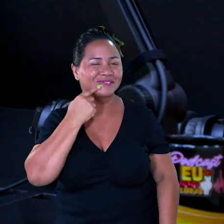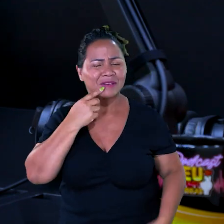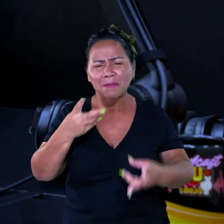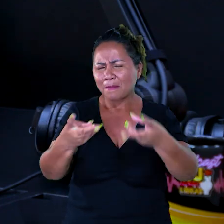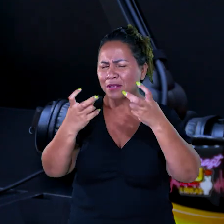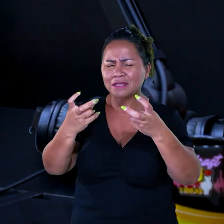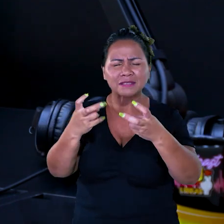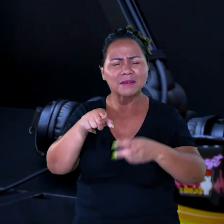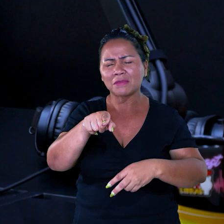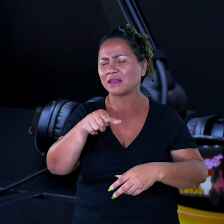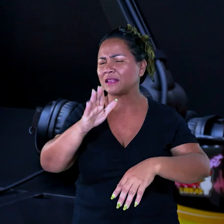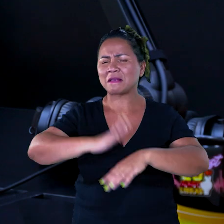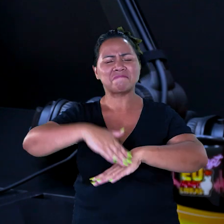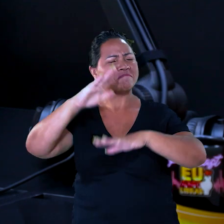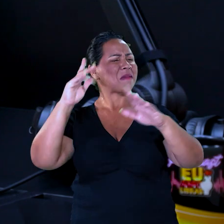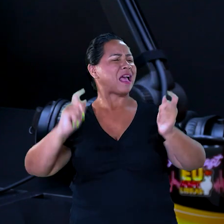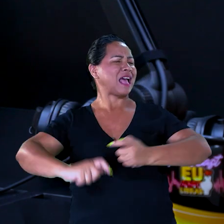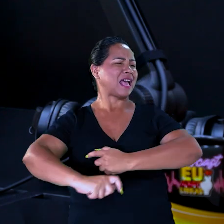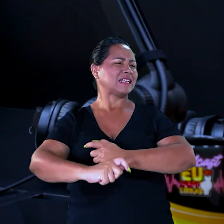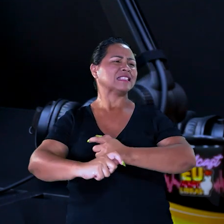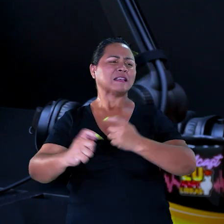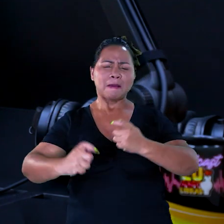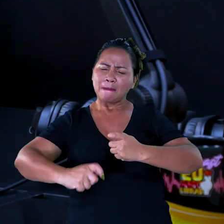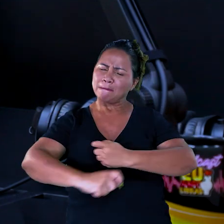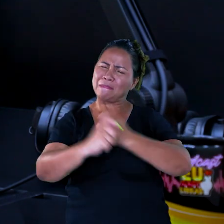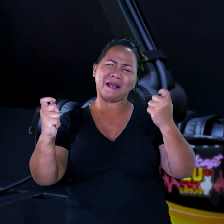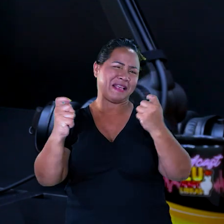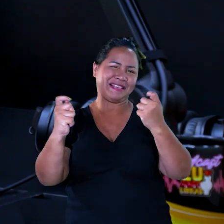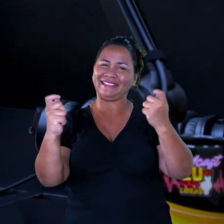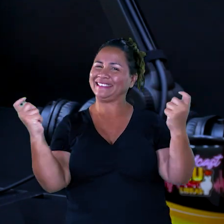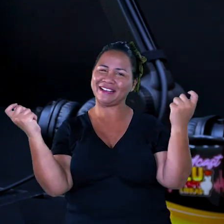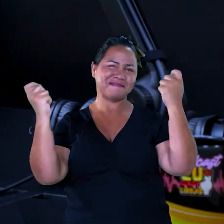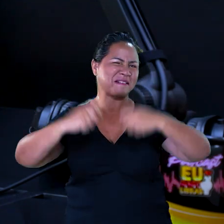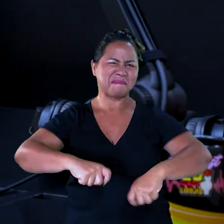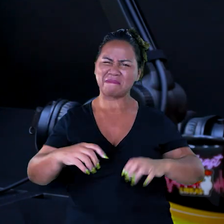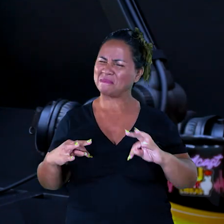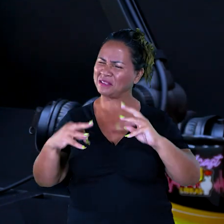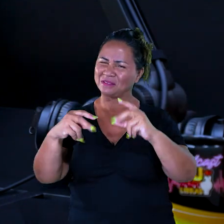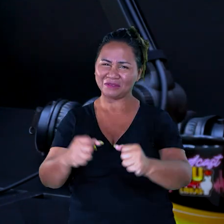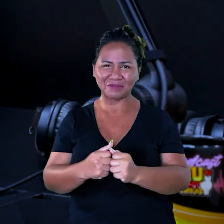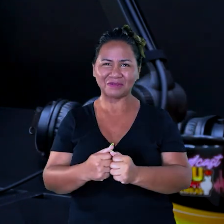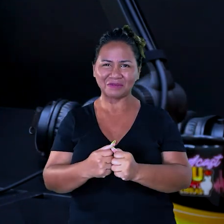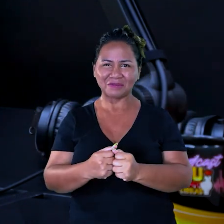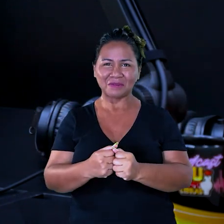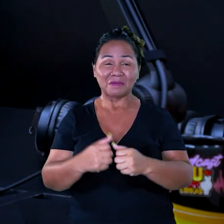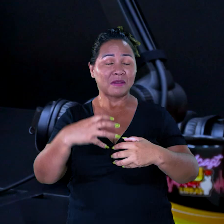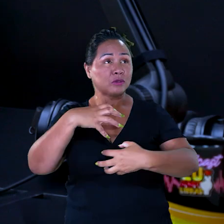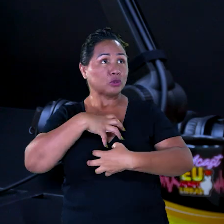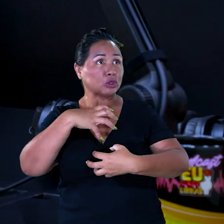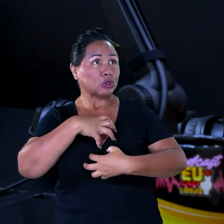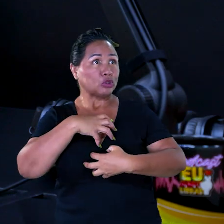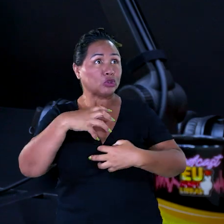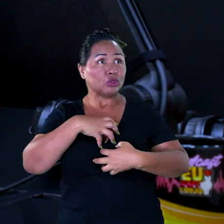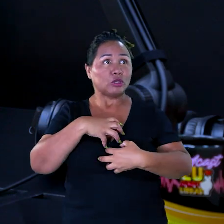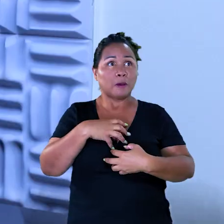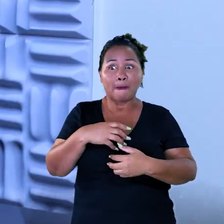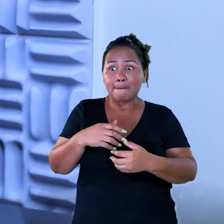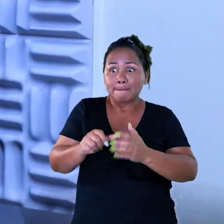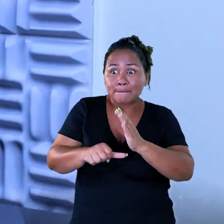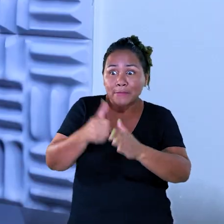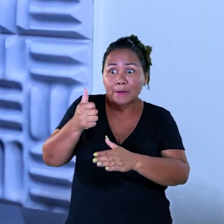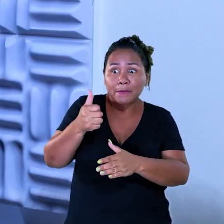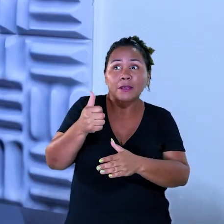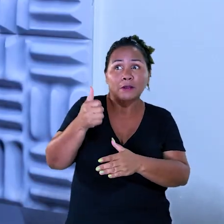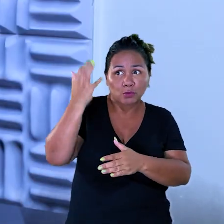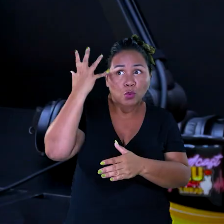o tanto que eles são, assim... foi uma experiência única desde o meu primeiro curso. Eu fiquei, assim, muito emocionada no primeiro dia. E,